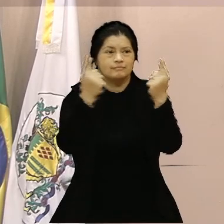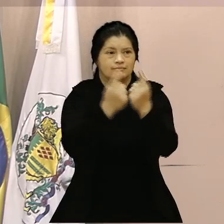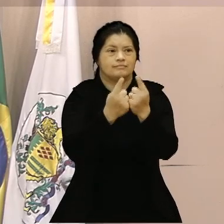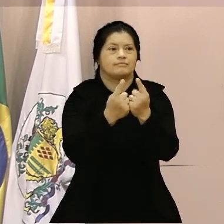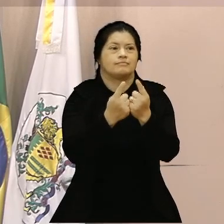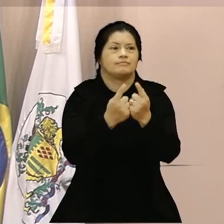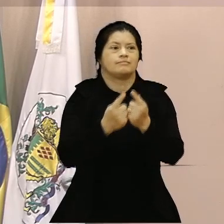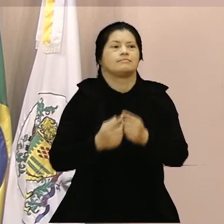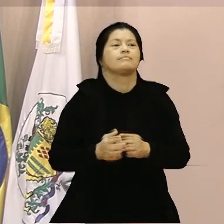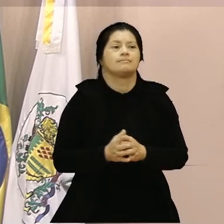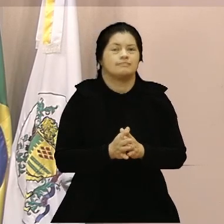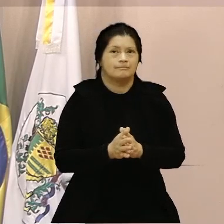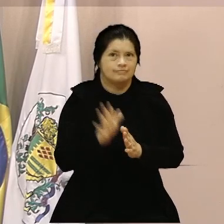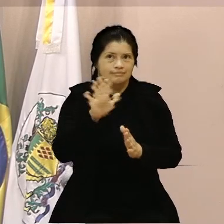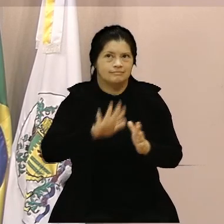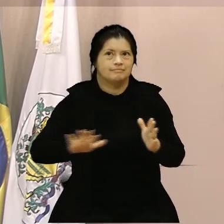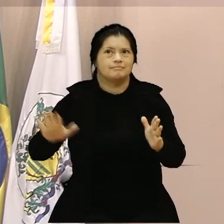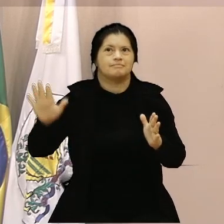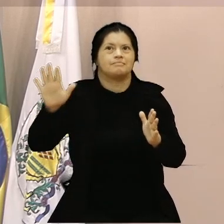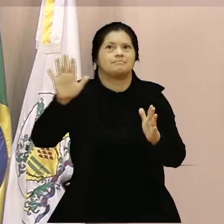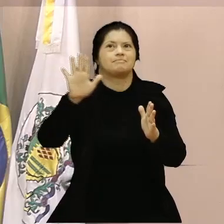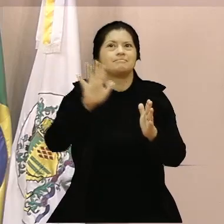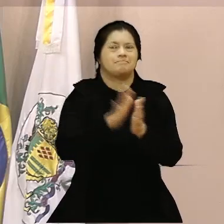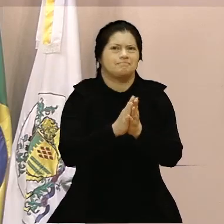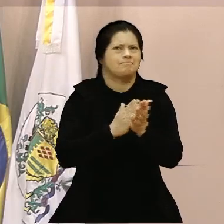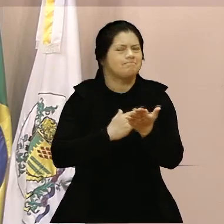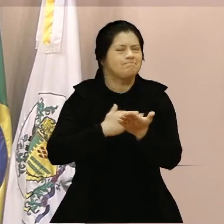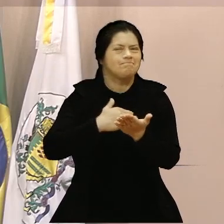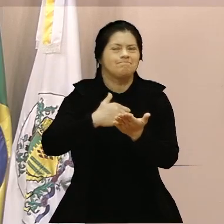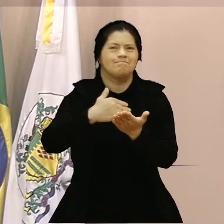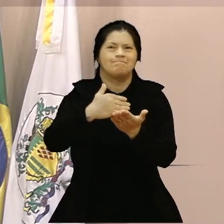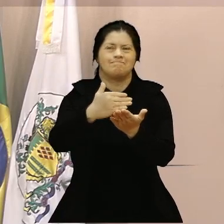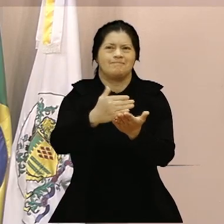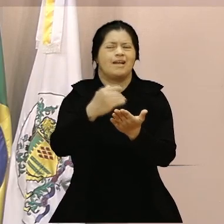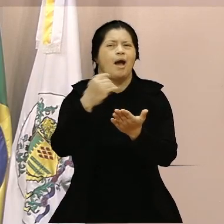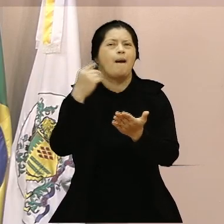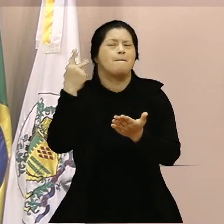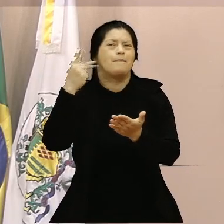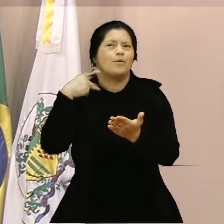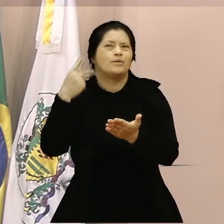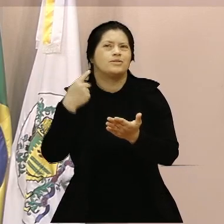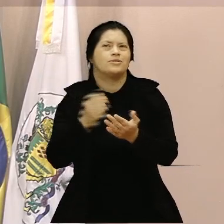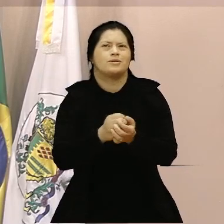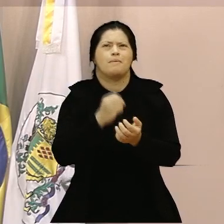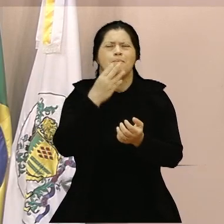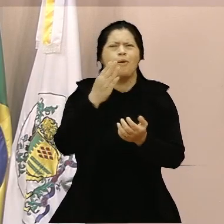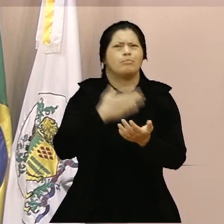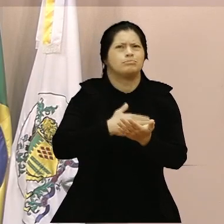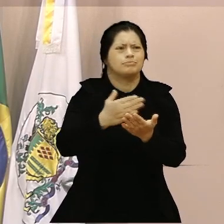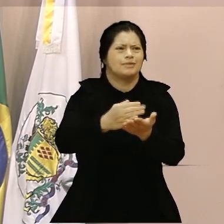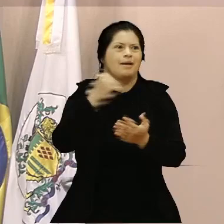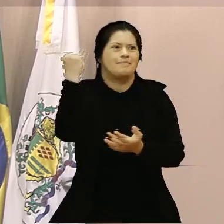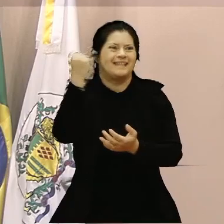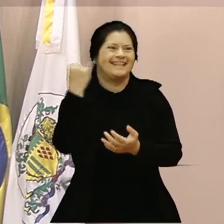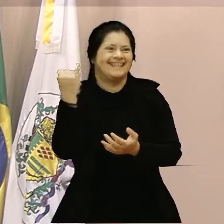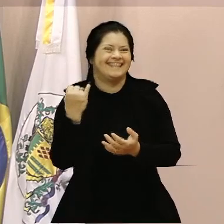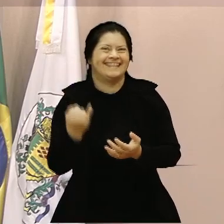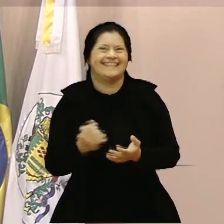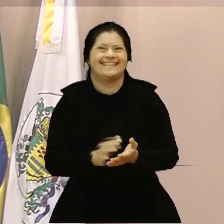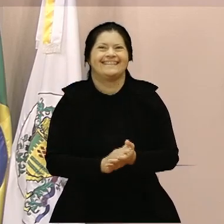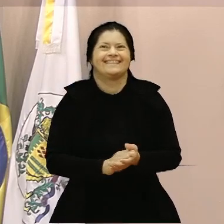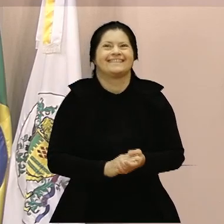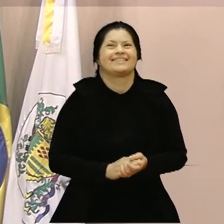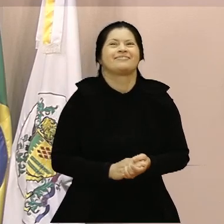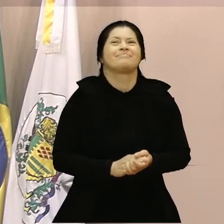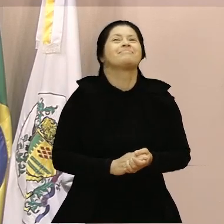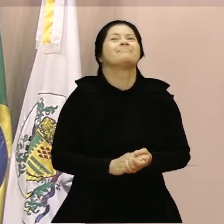um dos momentos mais emocionantes da minha trajetória até agora na política, sem dúvida nenhuma. E quero falar agora, por último,